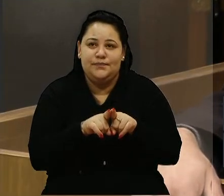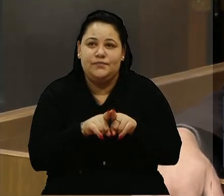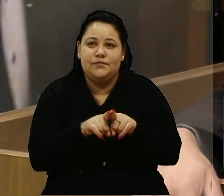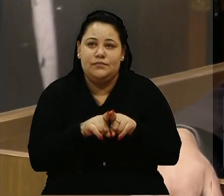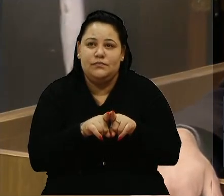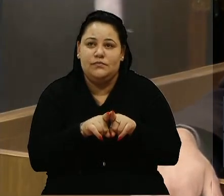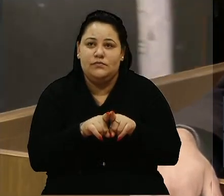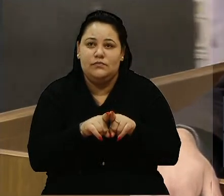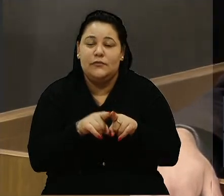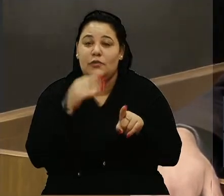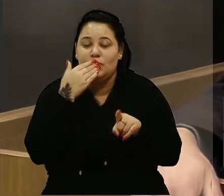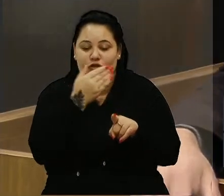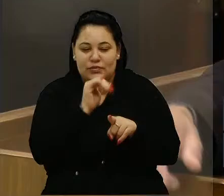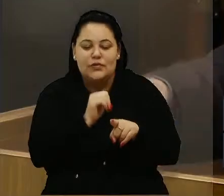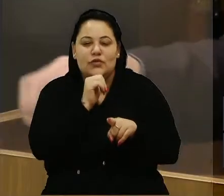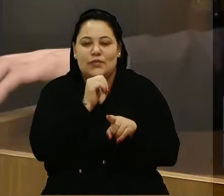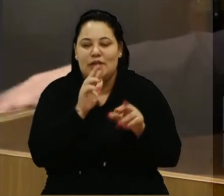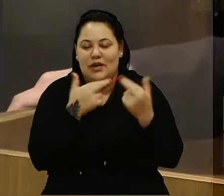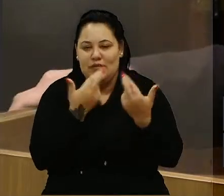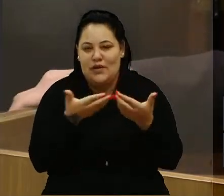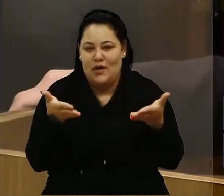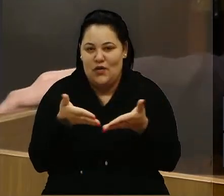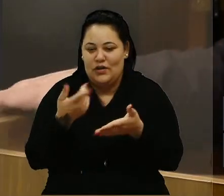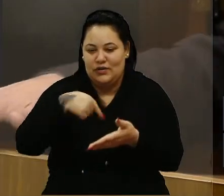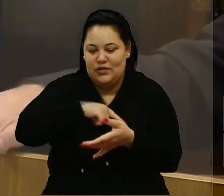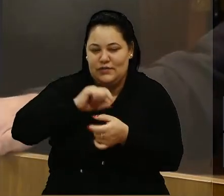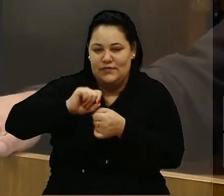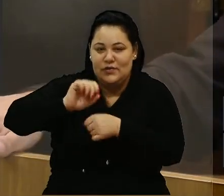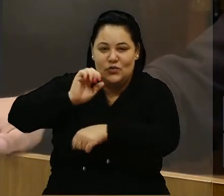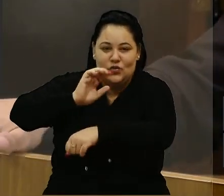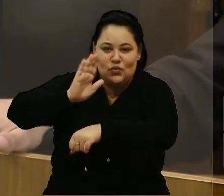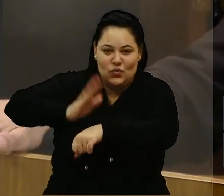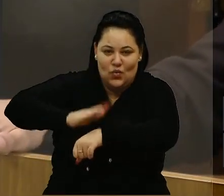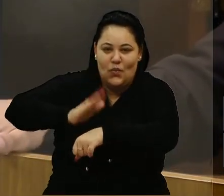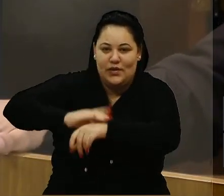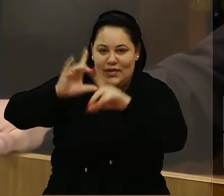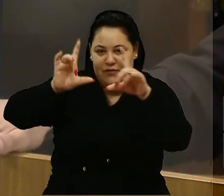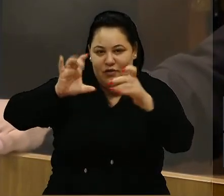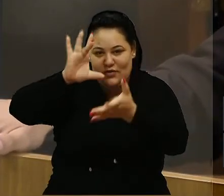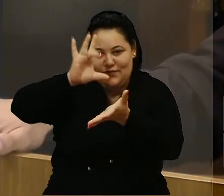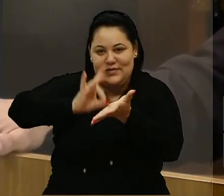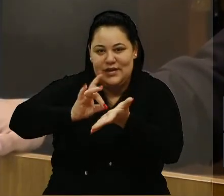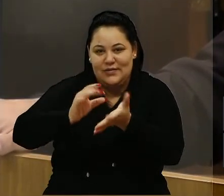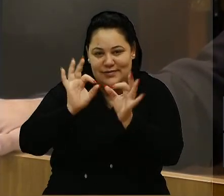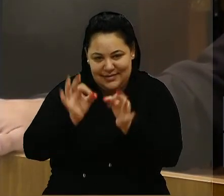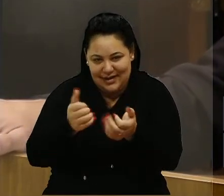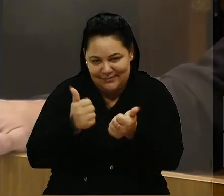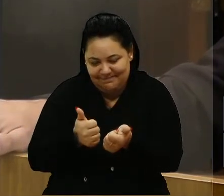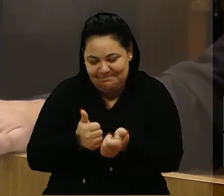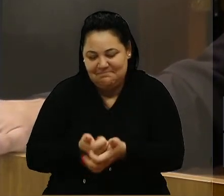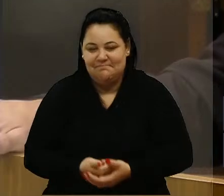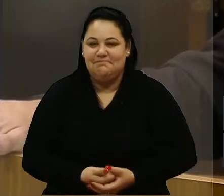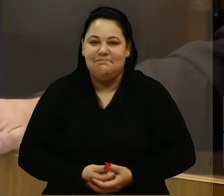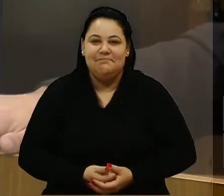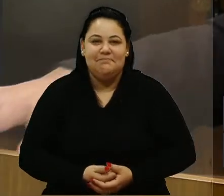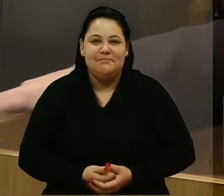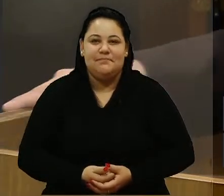Sim, eu vou pedir para suspender a sessão, aí a gente faz um momento da foto do registro. Certo, vereador? Muito obrigado.